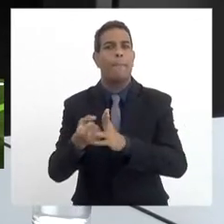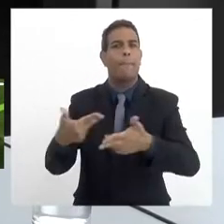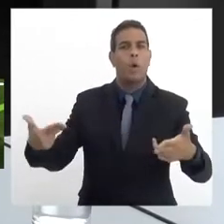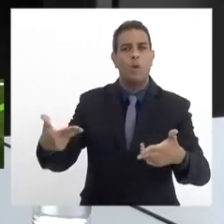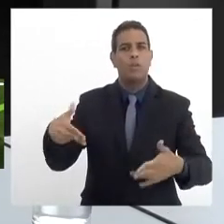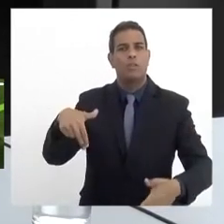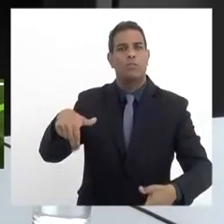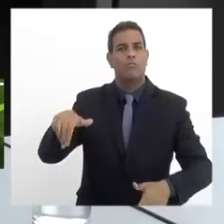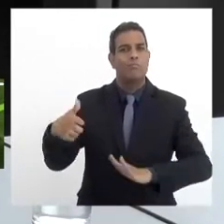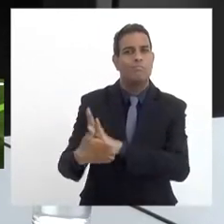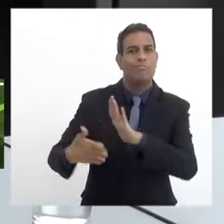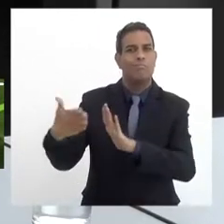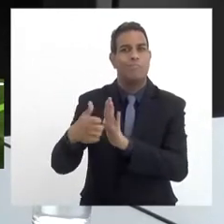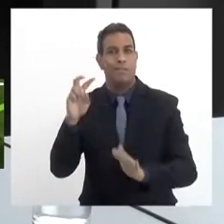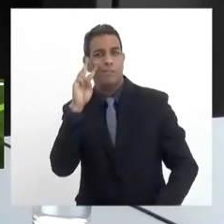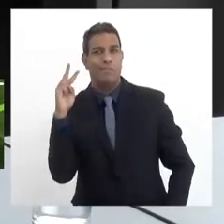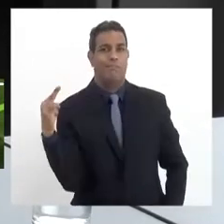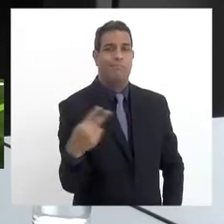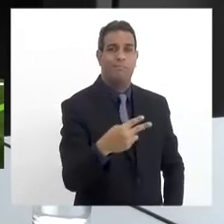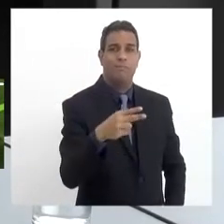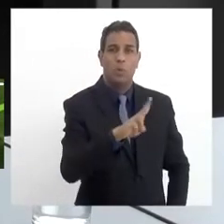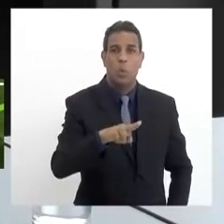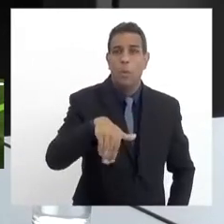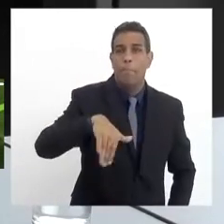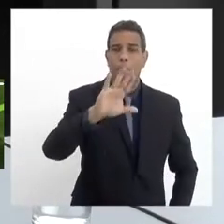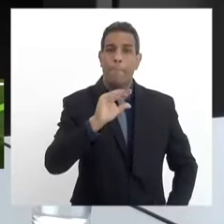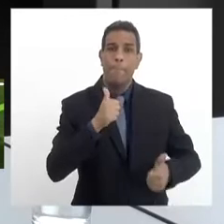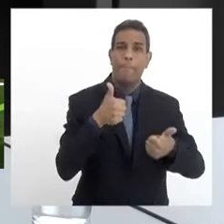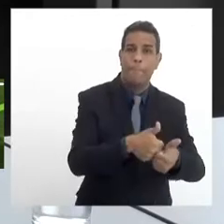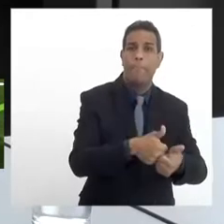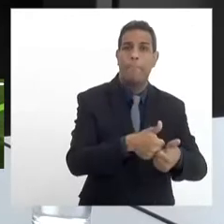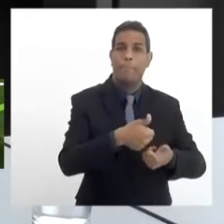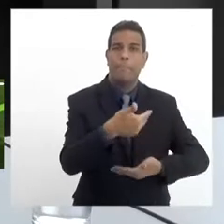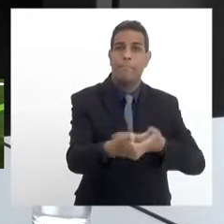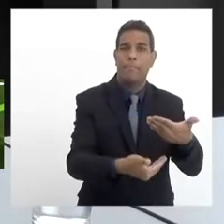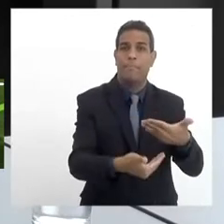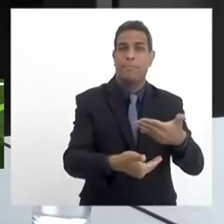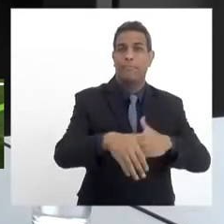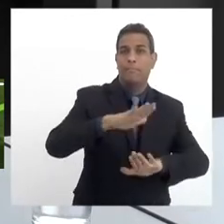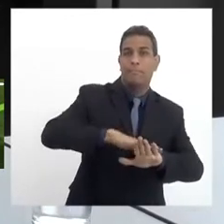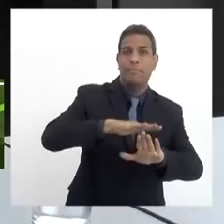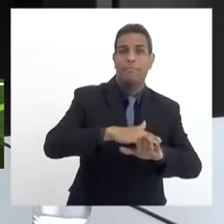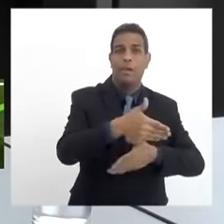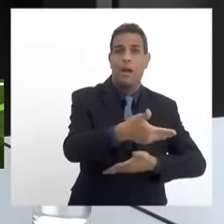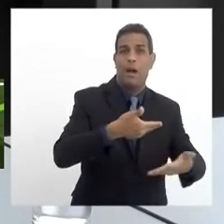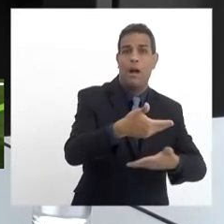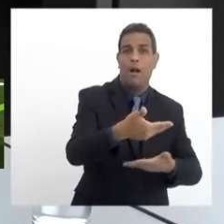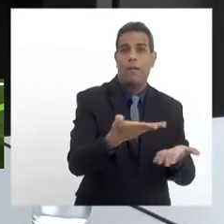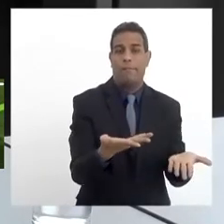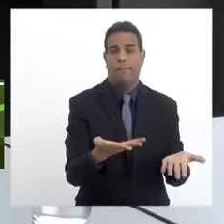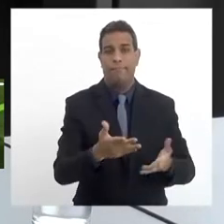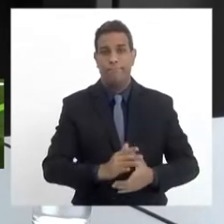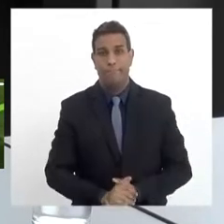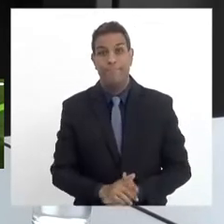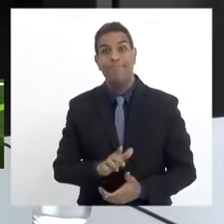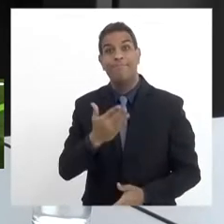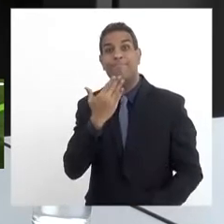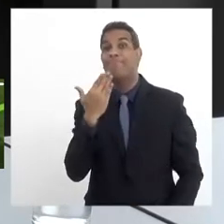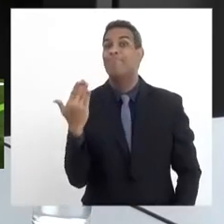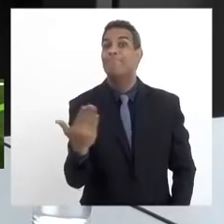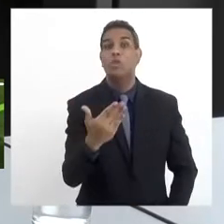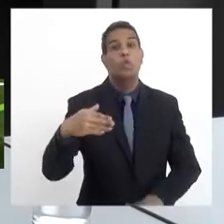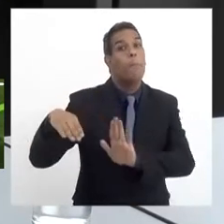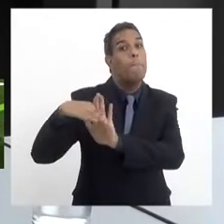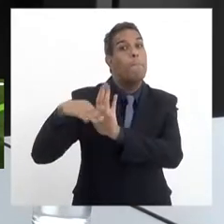aqueles produtores daquelas marcas. Seria um direcionamento do procedimento licitatório. É melhor deixar só padrões. Só